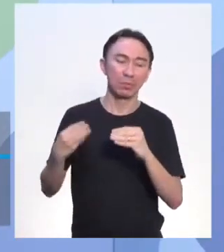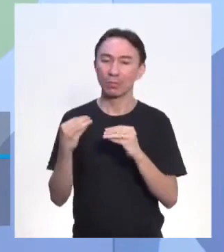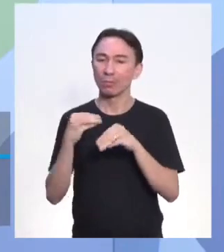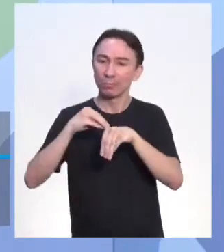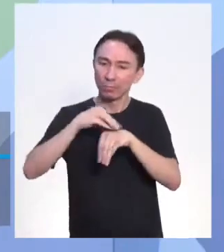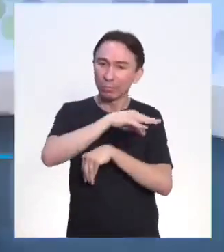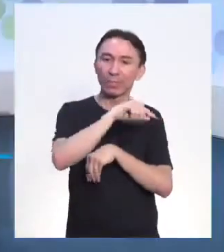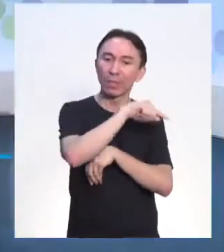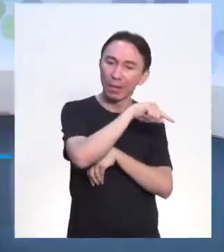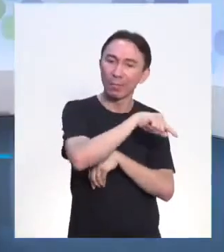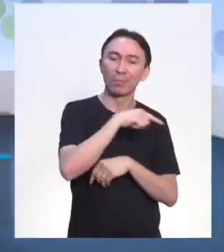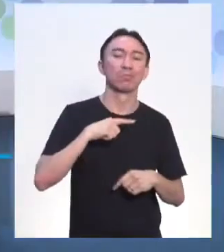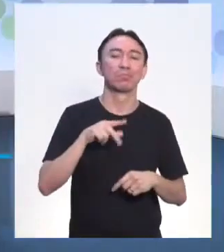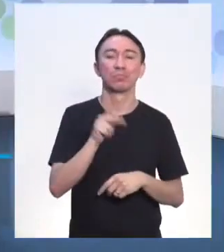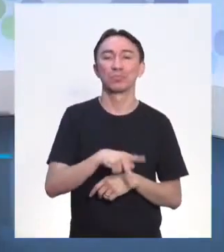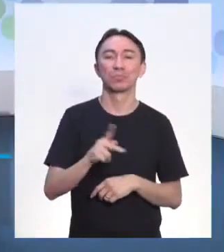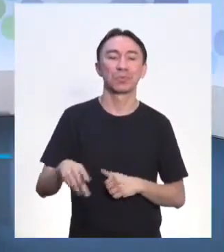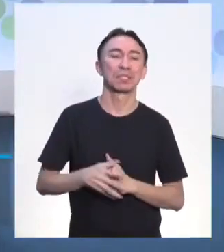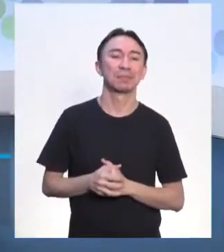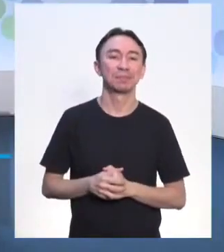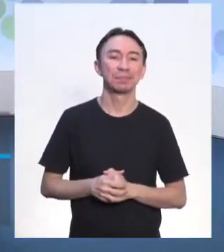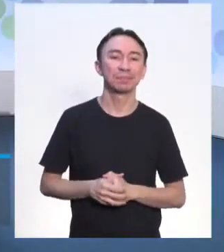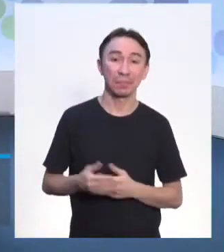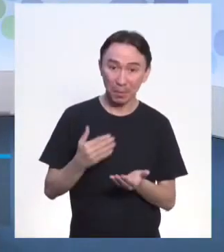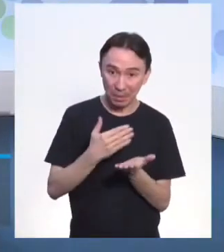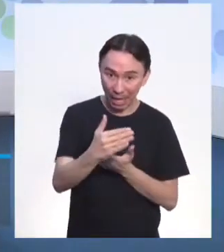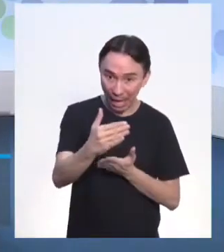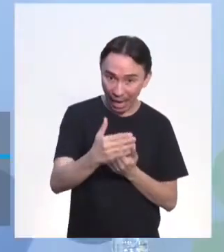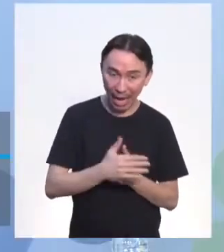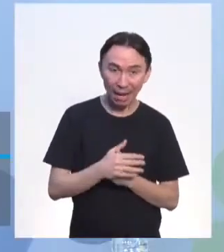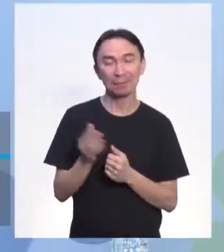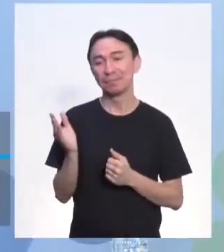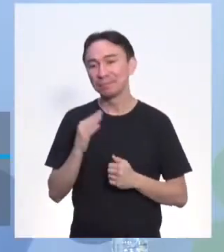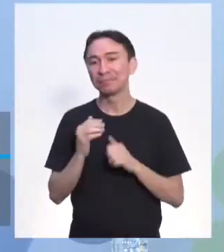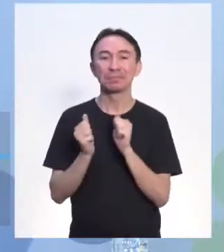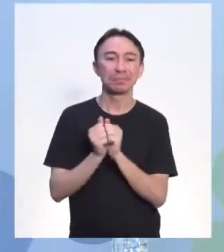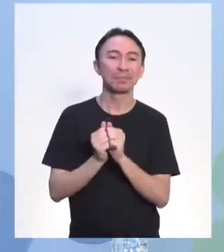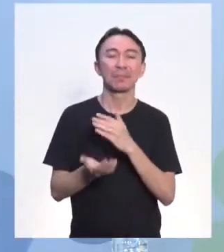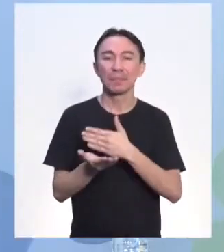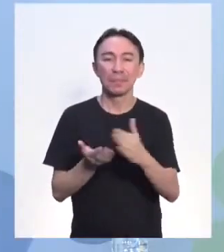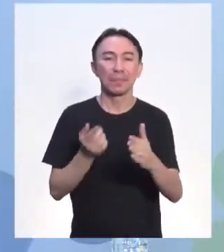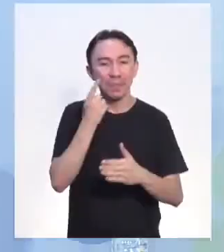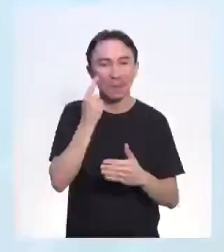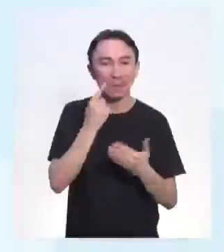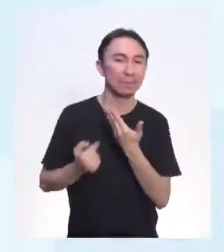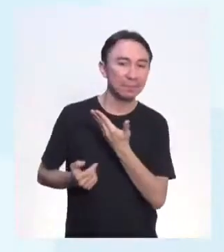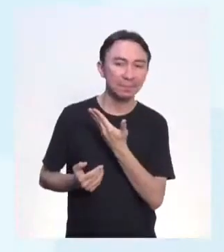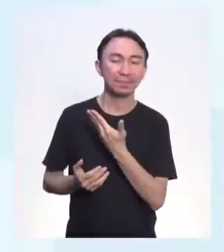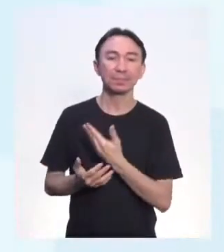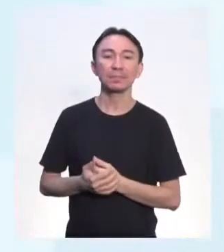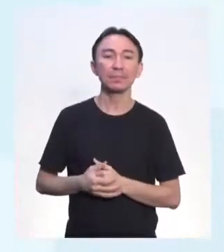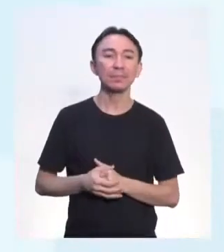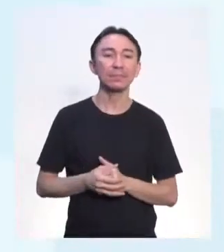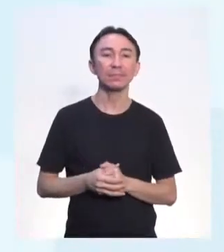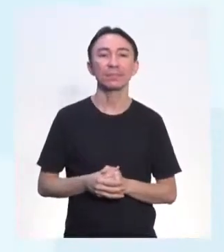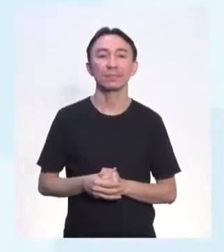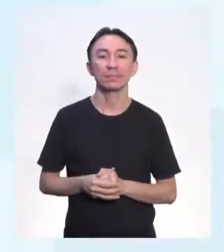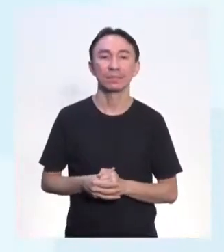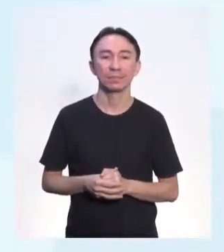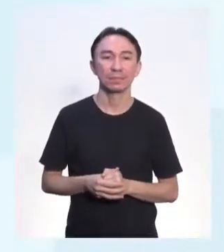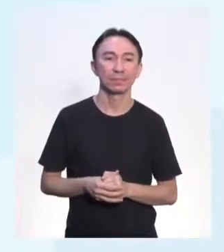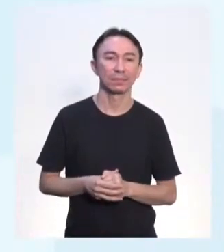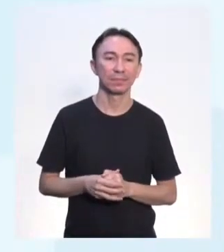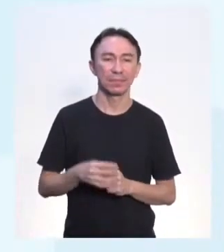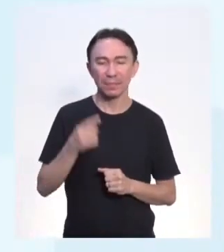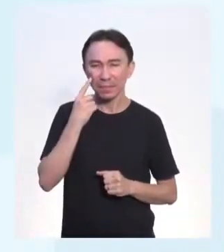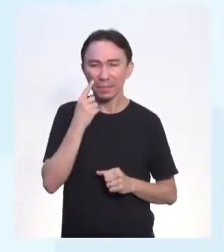claro. Vamos então começar, professora Roberta? Vamos sim. Então, eu vou pedir para colocar, por favor, o primeiro slide aí na tela, sobre espaço